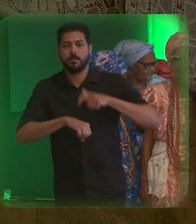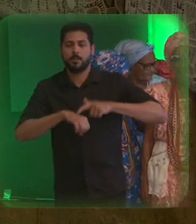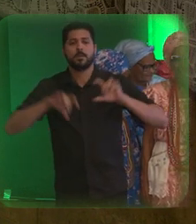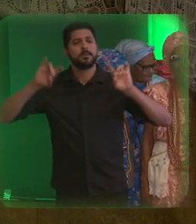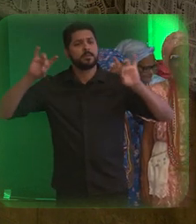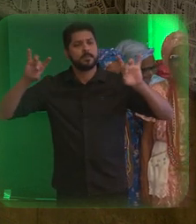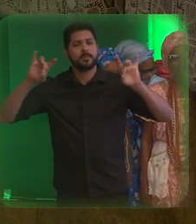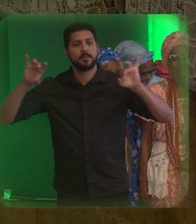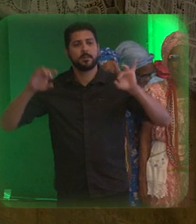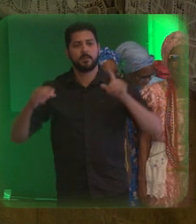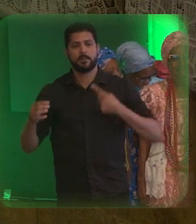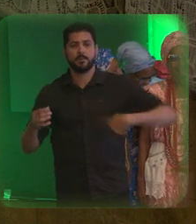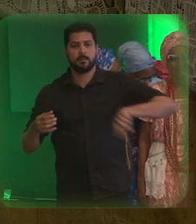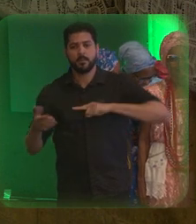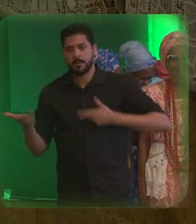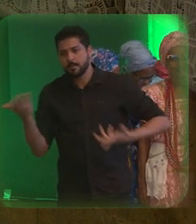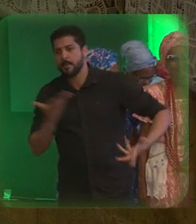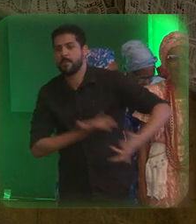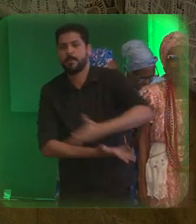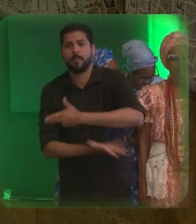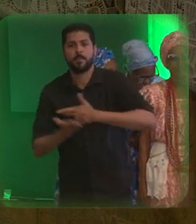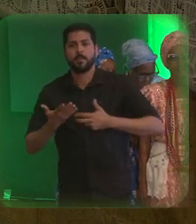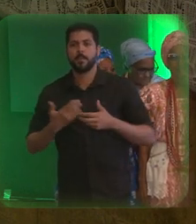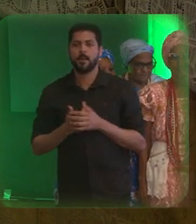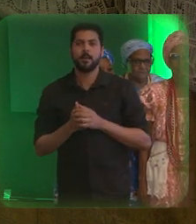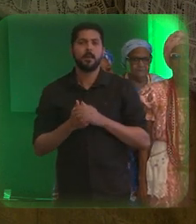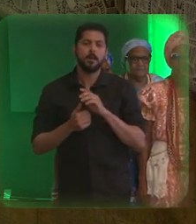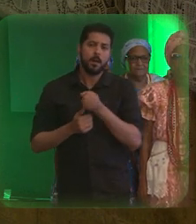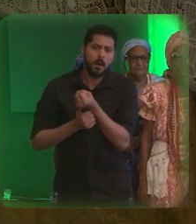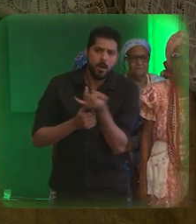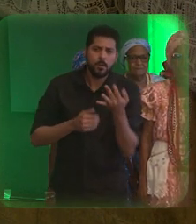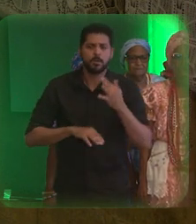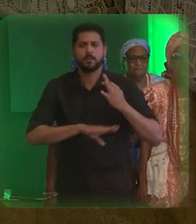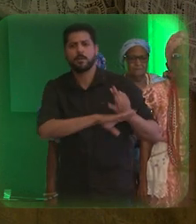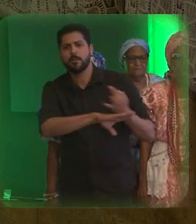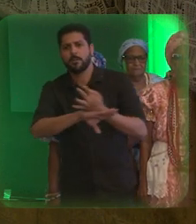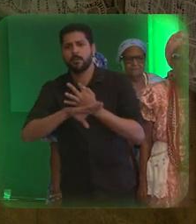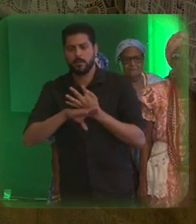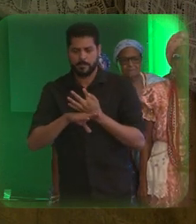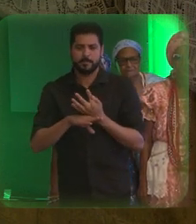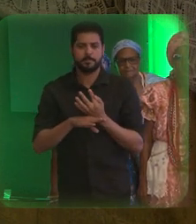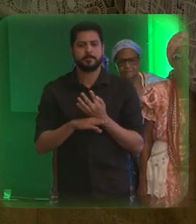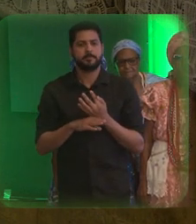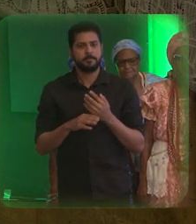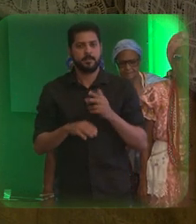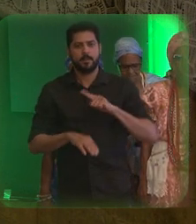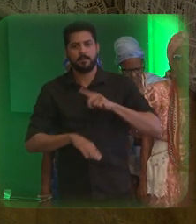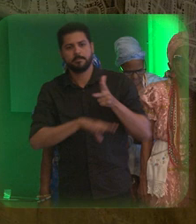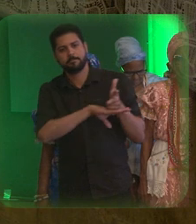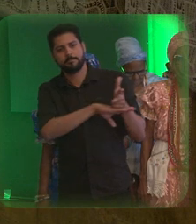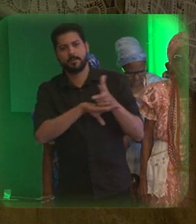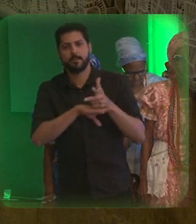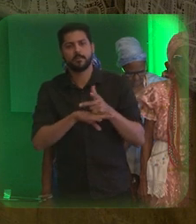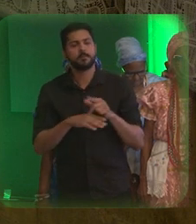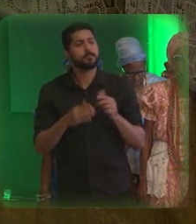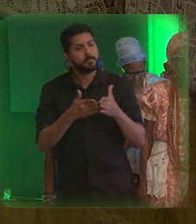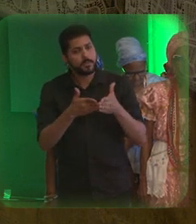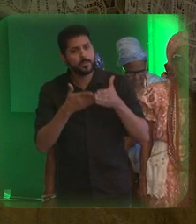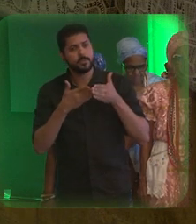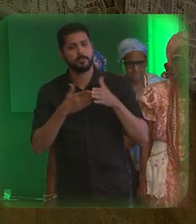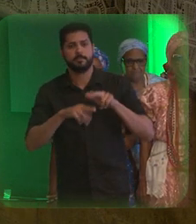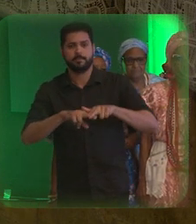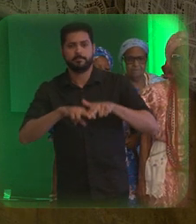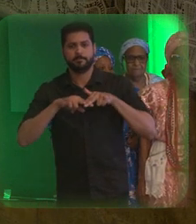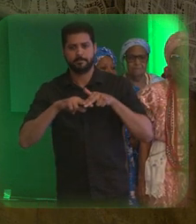para que possamos compartilhar com aqueles que não puderam estar presentes. Por isso, gostaríamos de pedir,